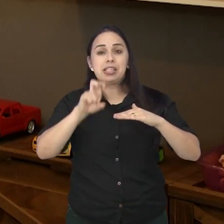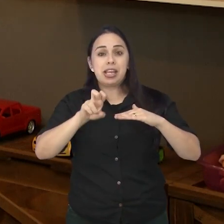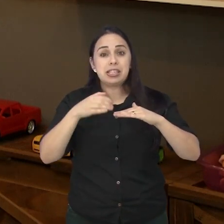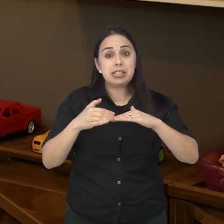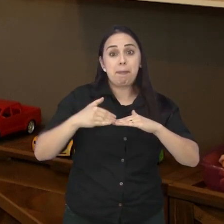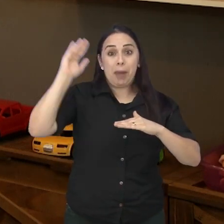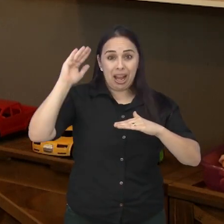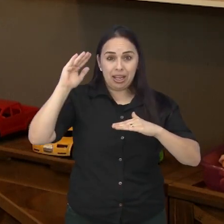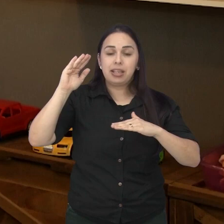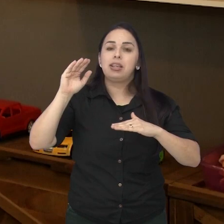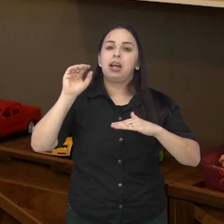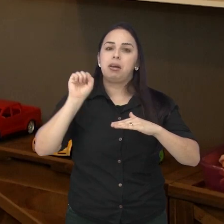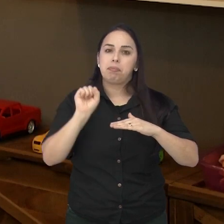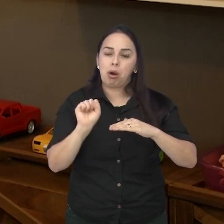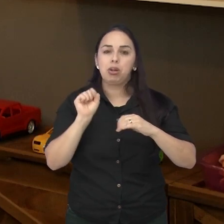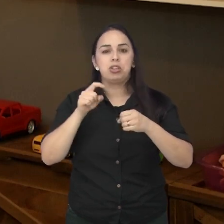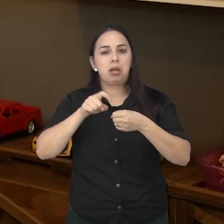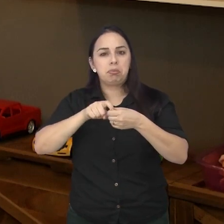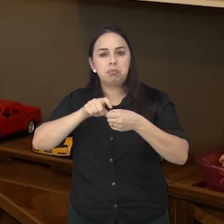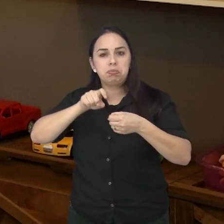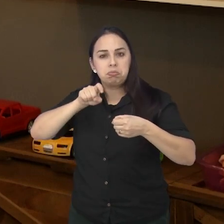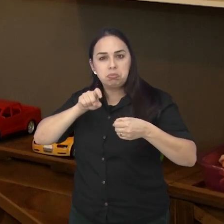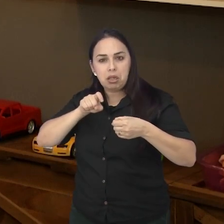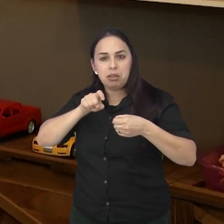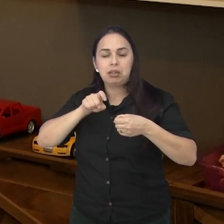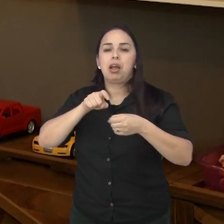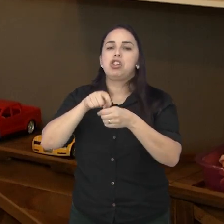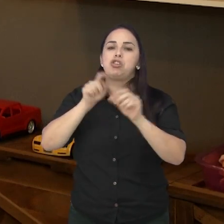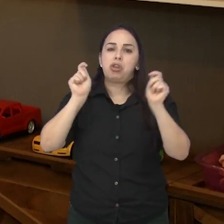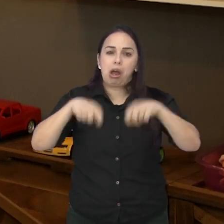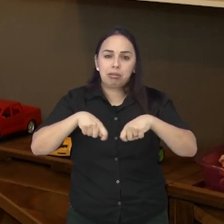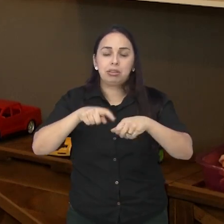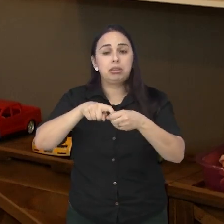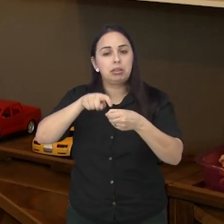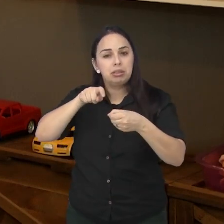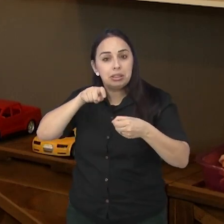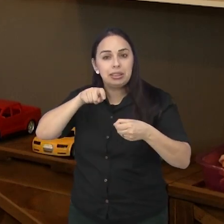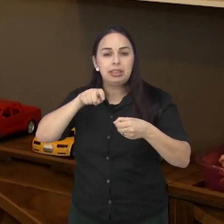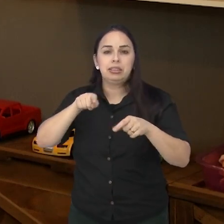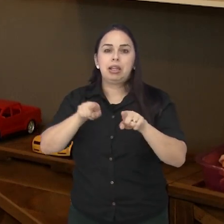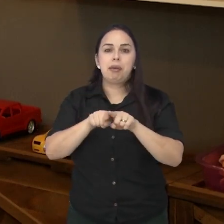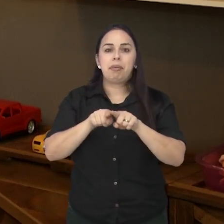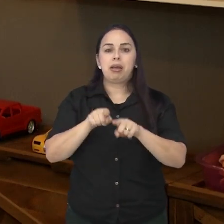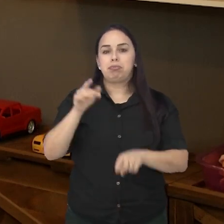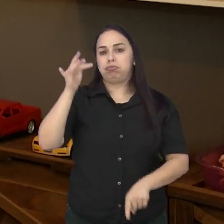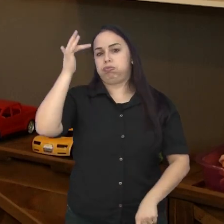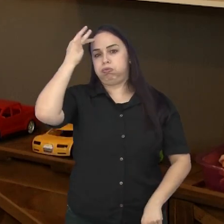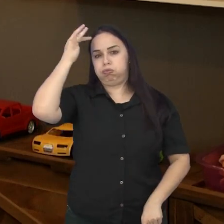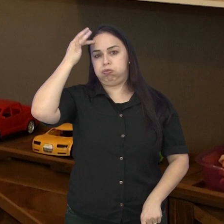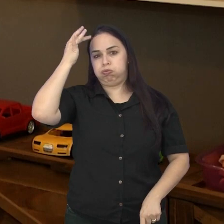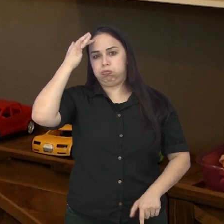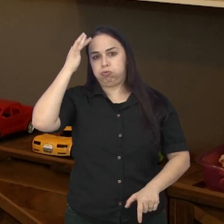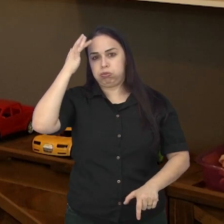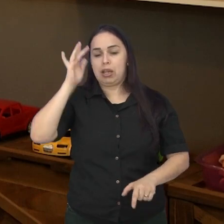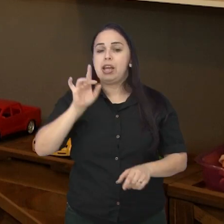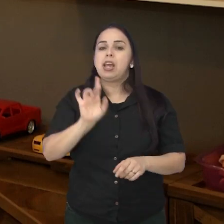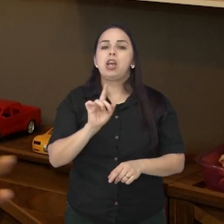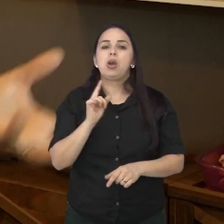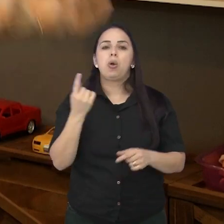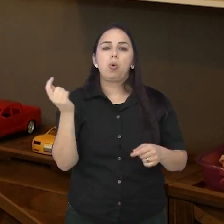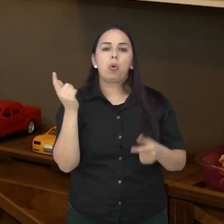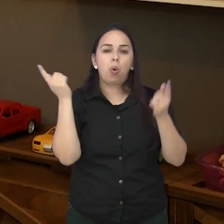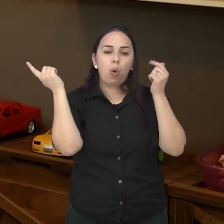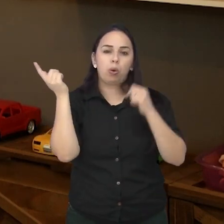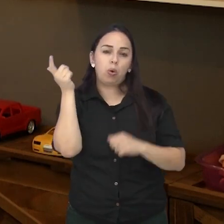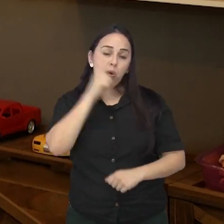15, 16 anos terem a sua capacidade de autonomia e de serem mais independentes e ficarem